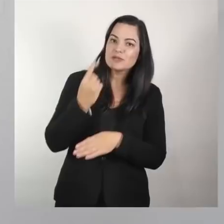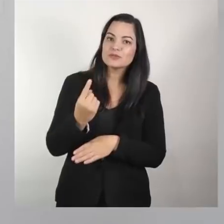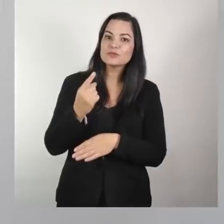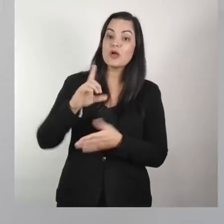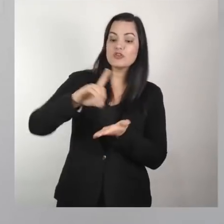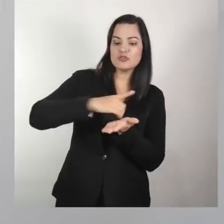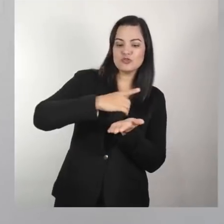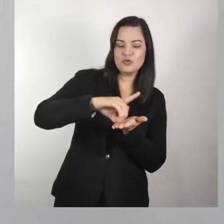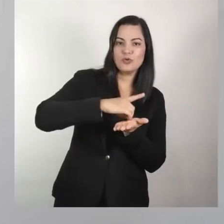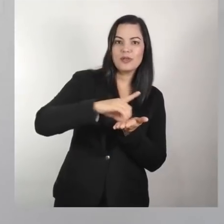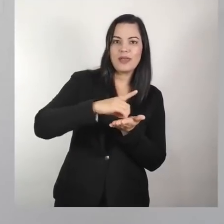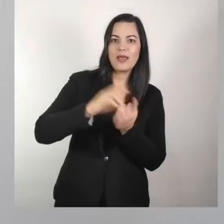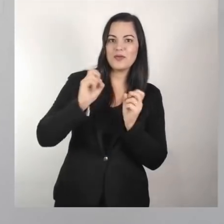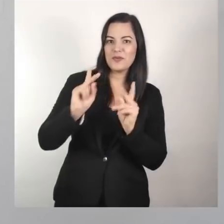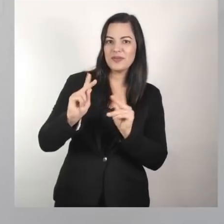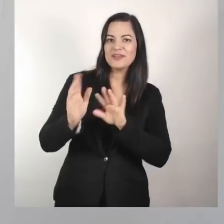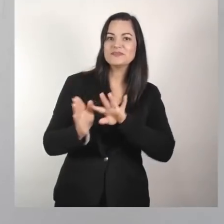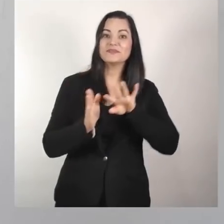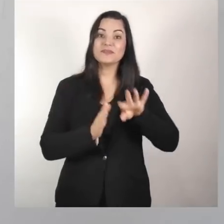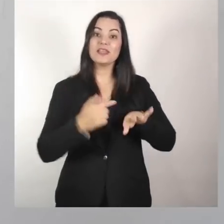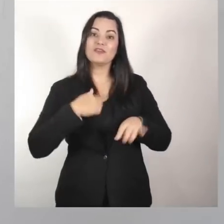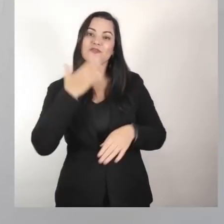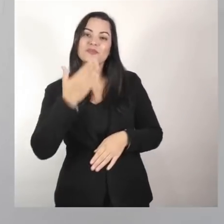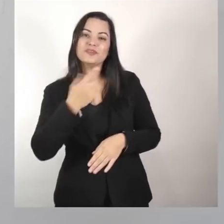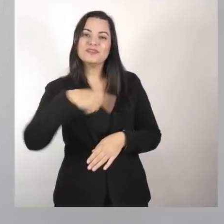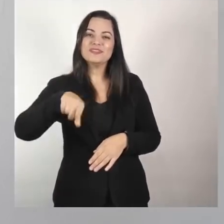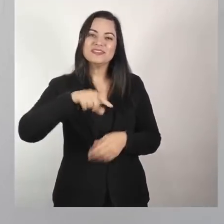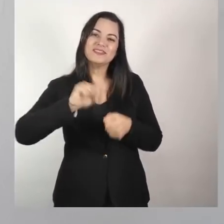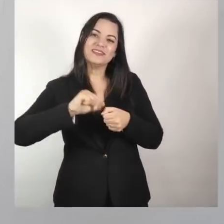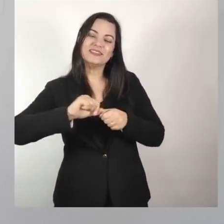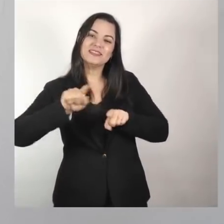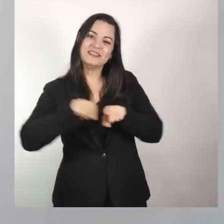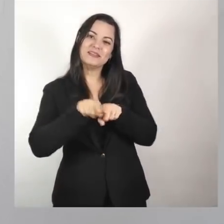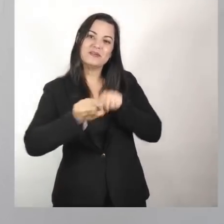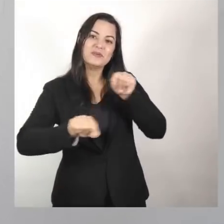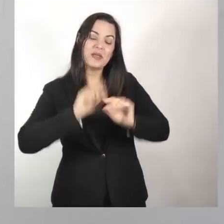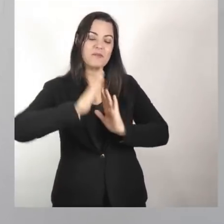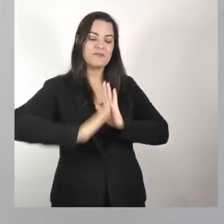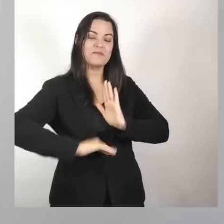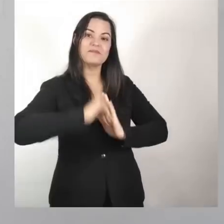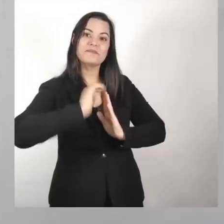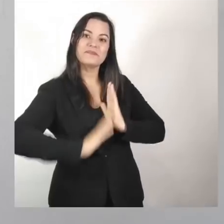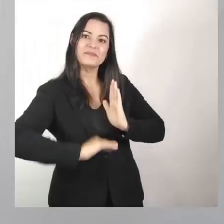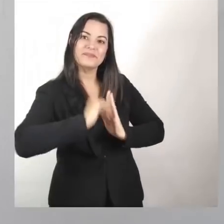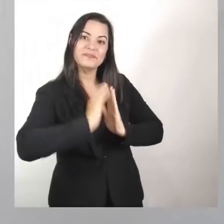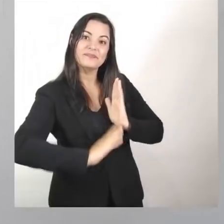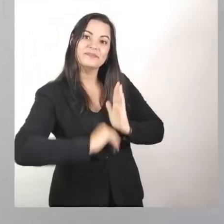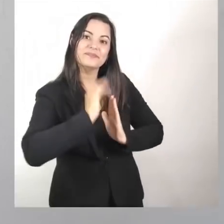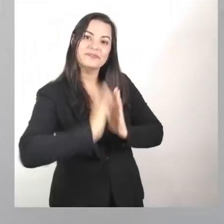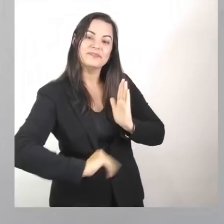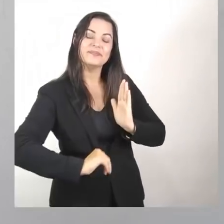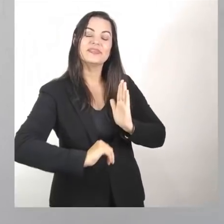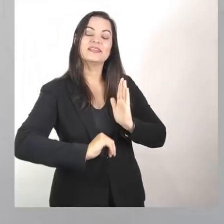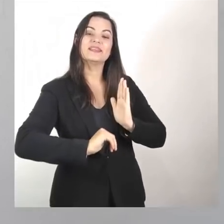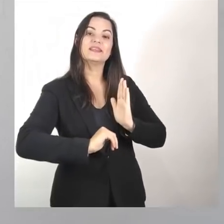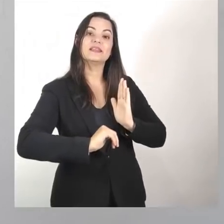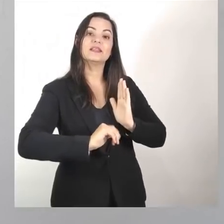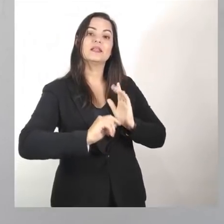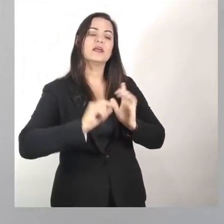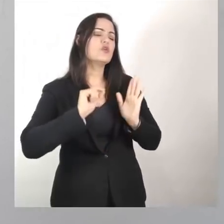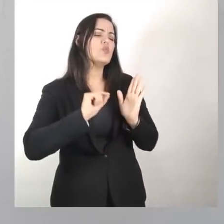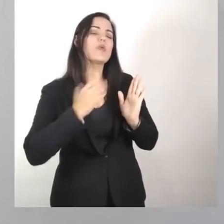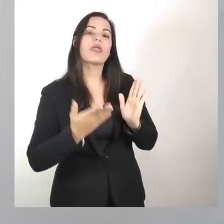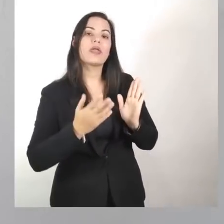dicionário ilustrado, a Pro vai pedir para vocês fazerem uma pintura que represente o